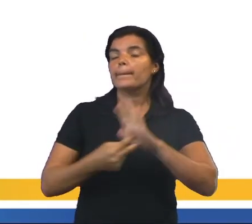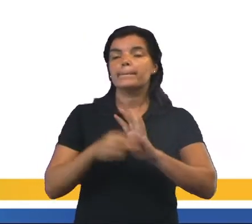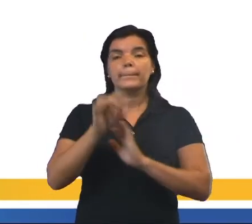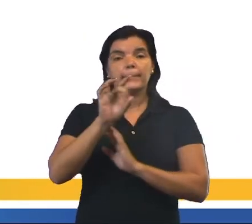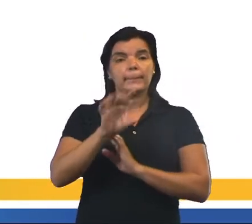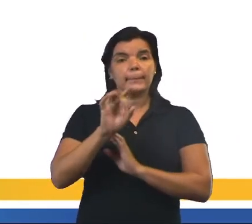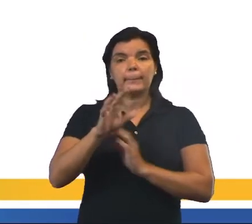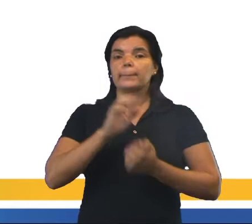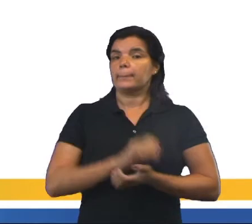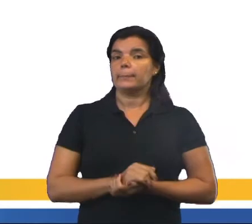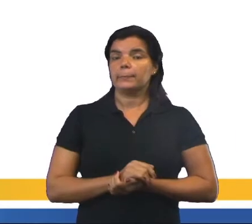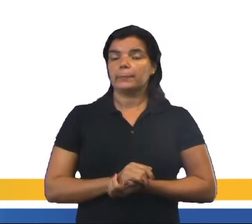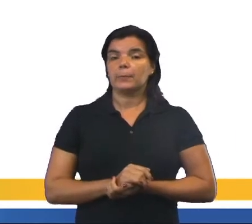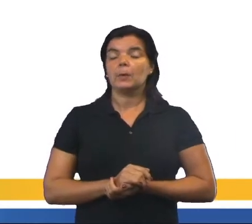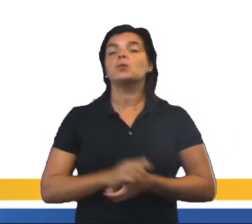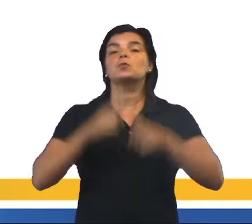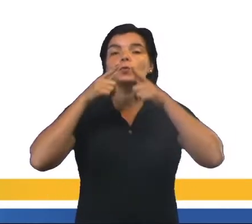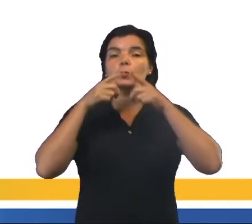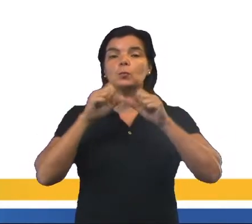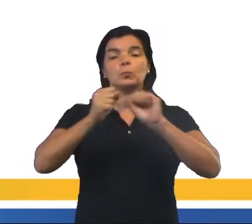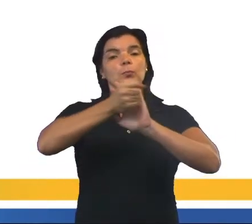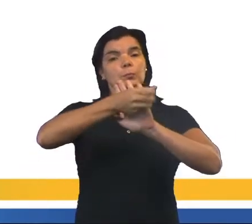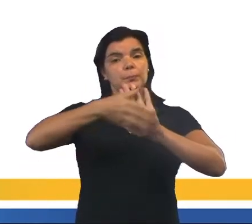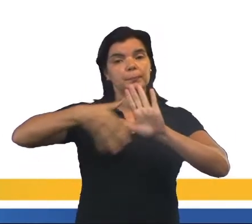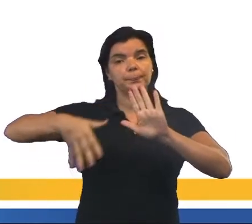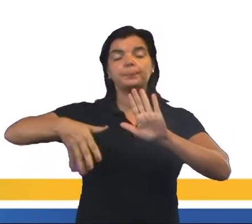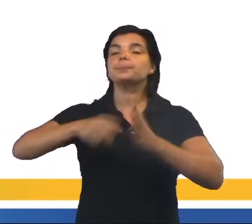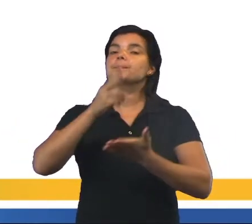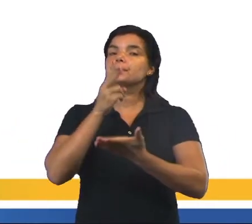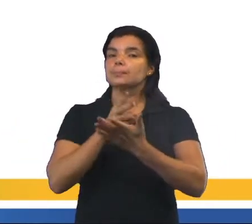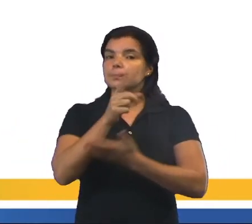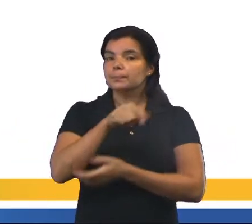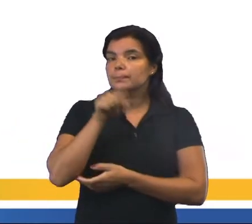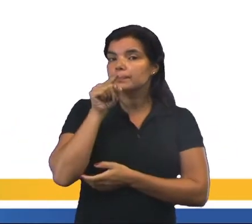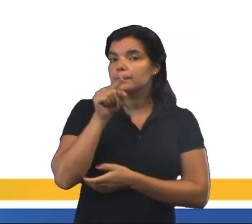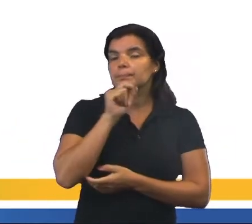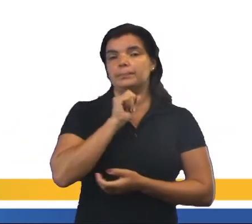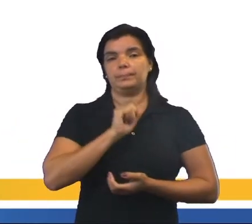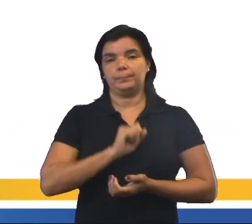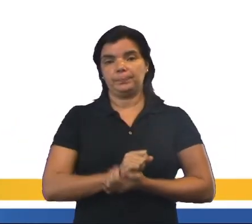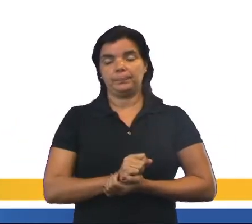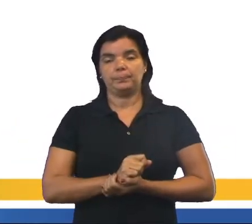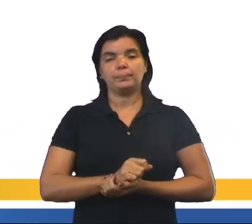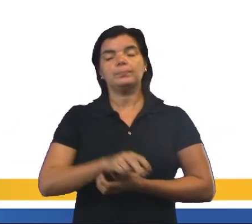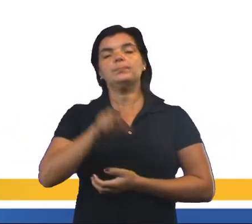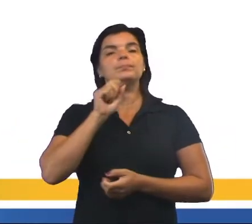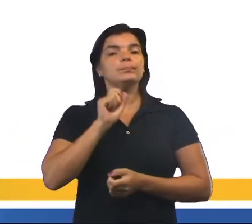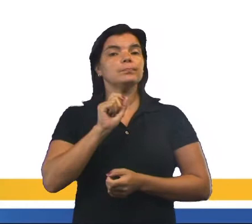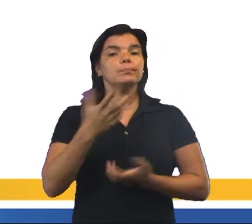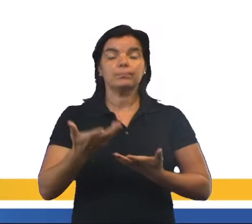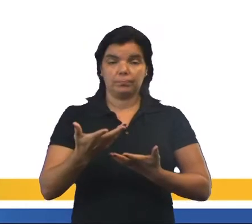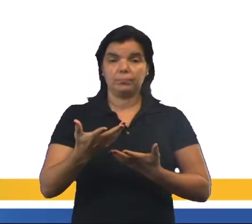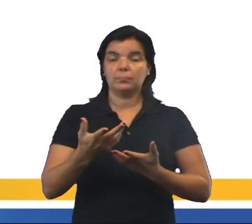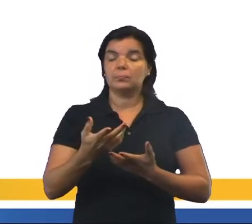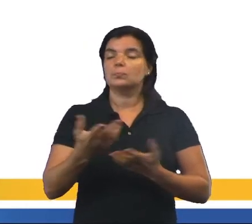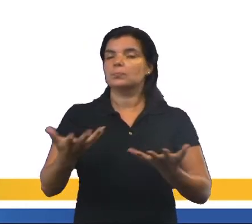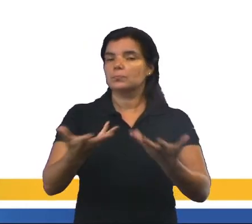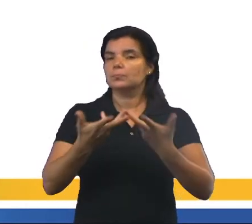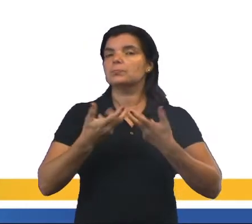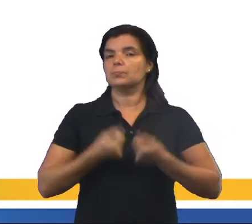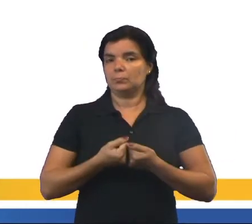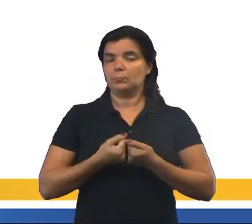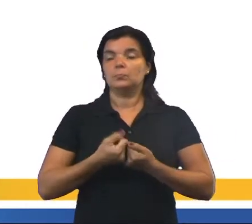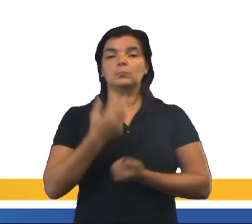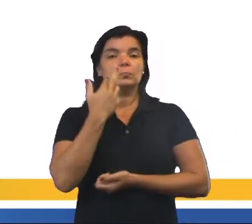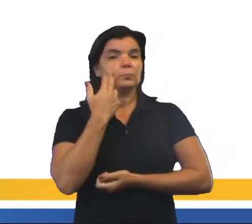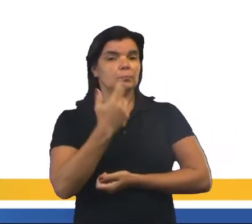não é somente as figuras de linguagem. Sempre que você se recorre às potencialidades